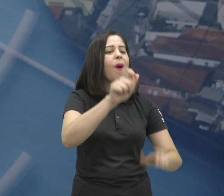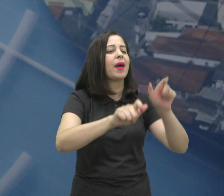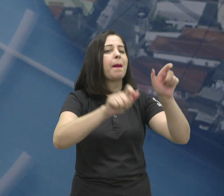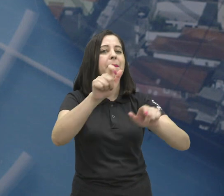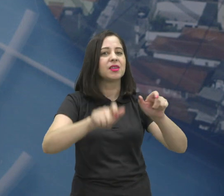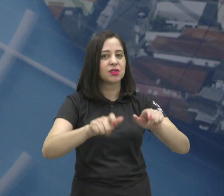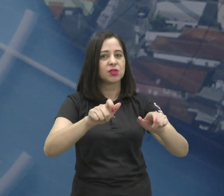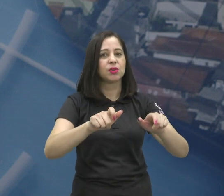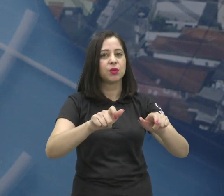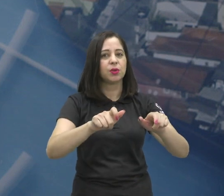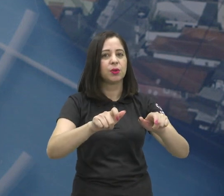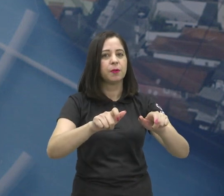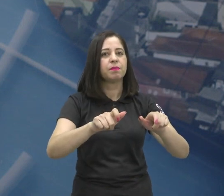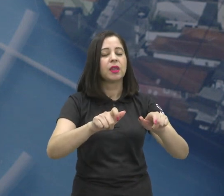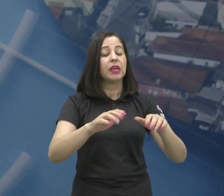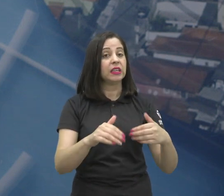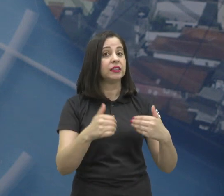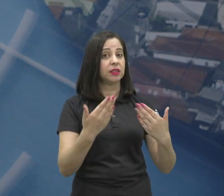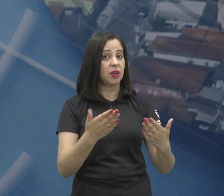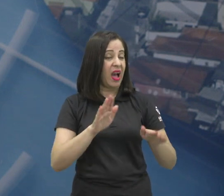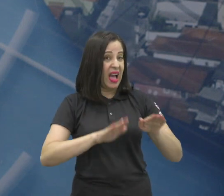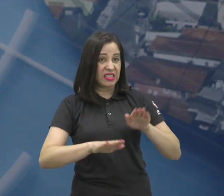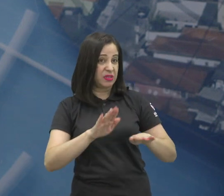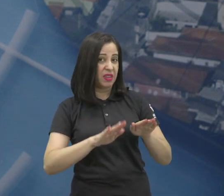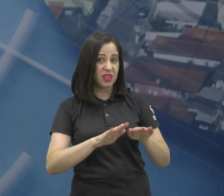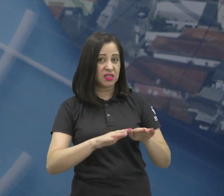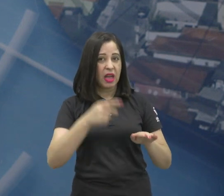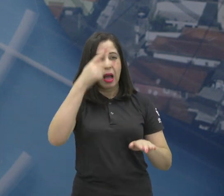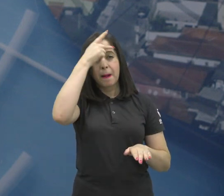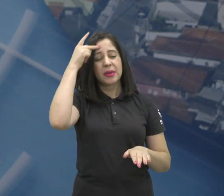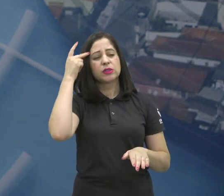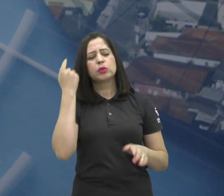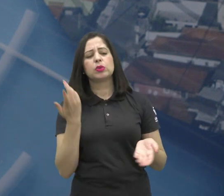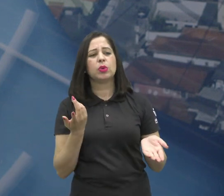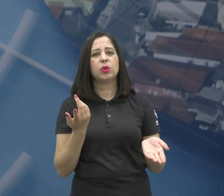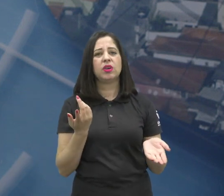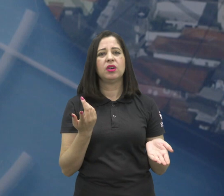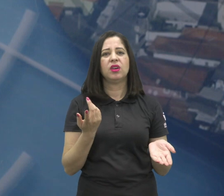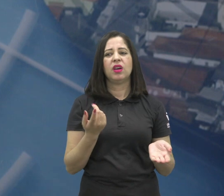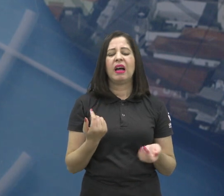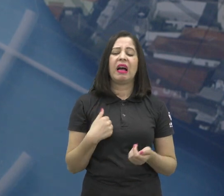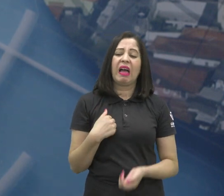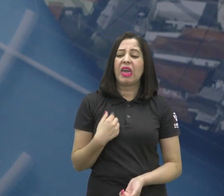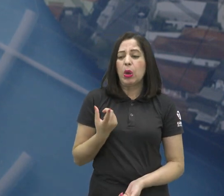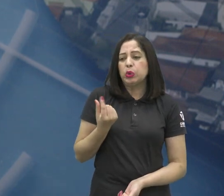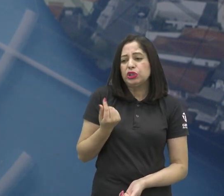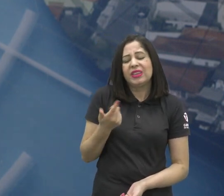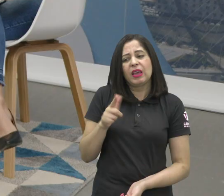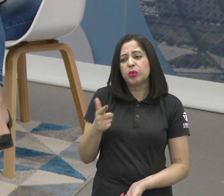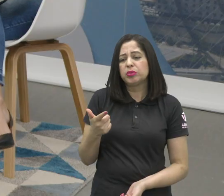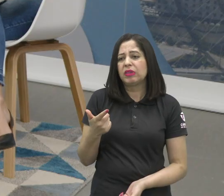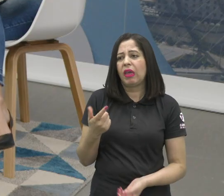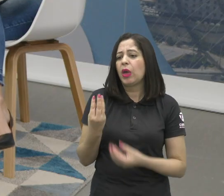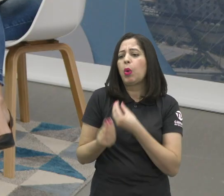histórias, né, Tatiana? E a gente viu ali, exemplificou muito na prática, né? Muitas vezes as pessoas até perguntam, poxa, mas eu não